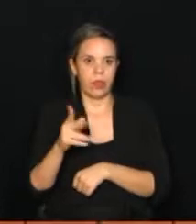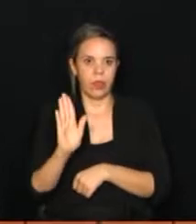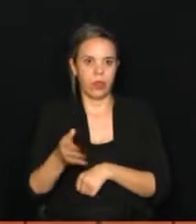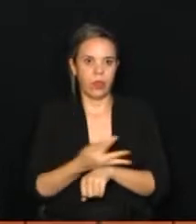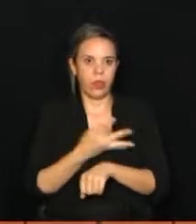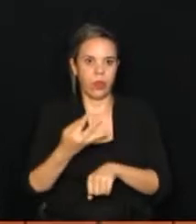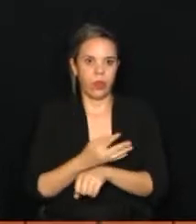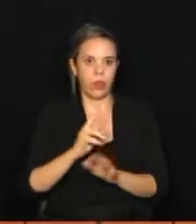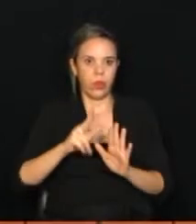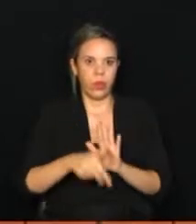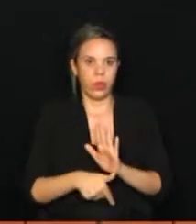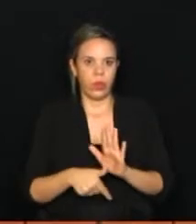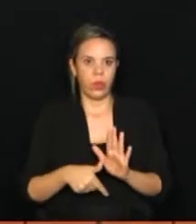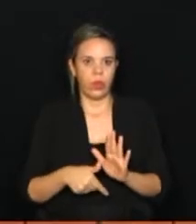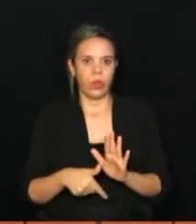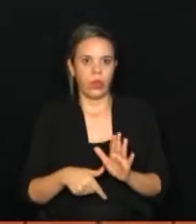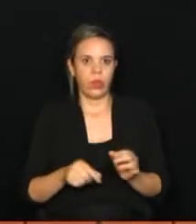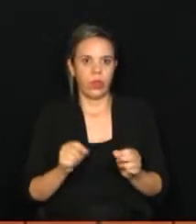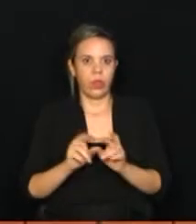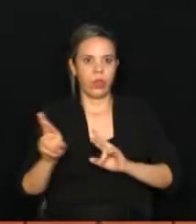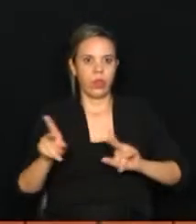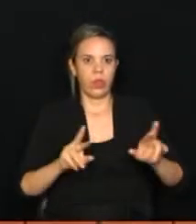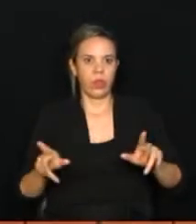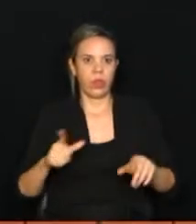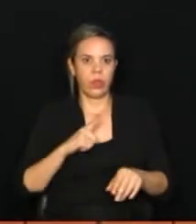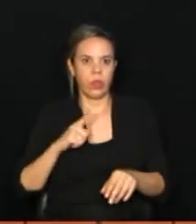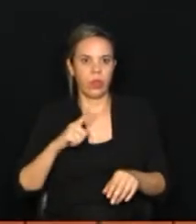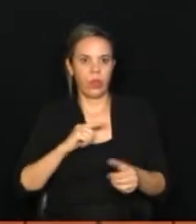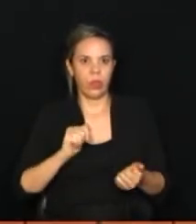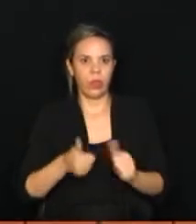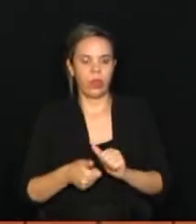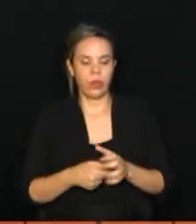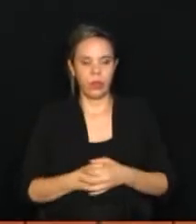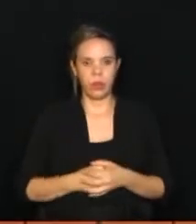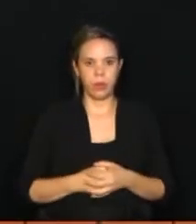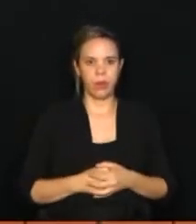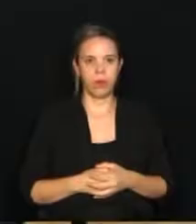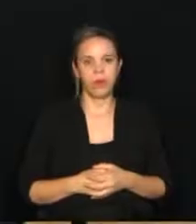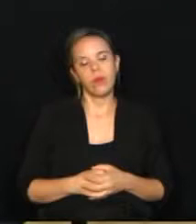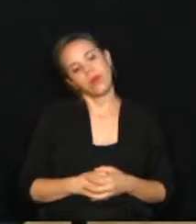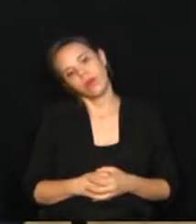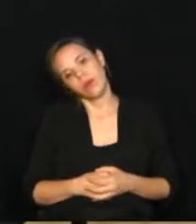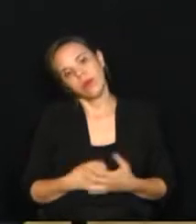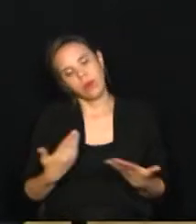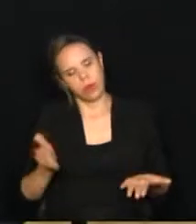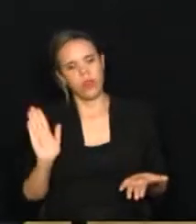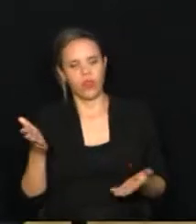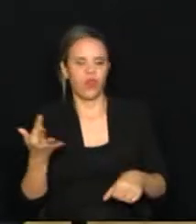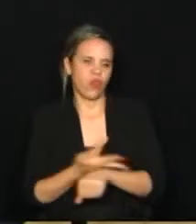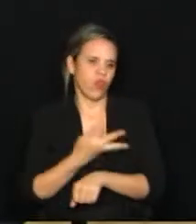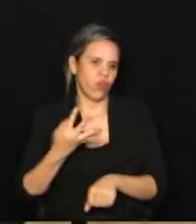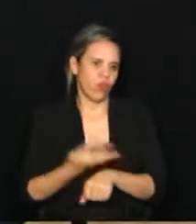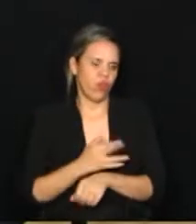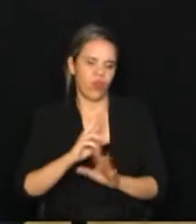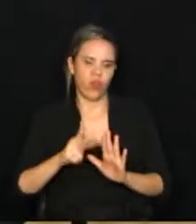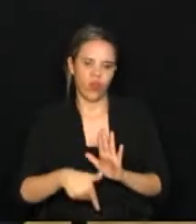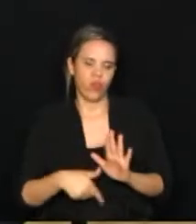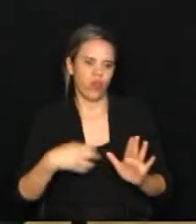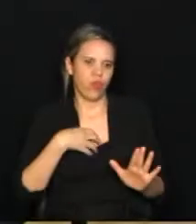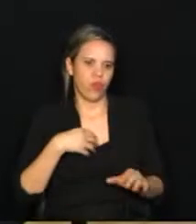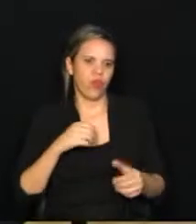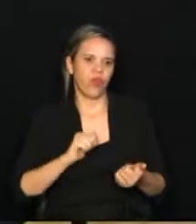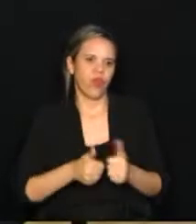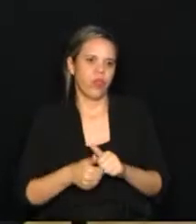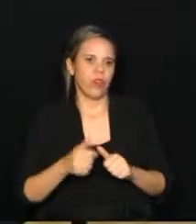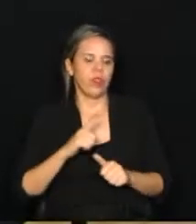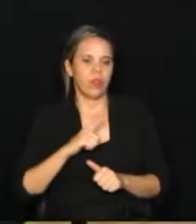por vários estilos e que diferença isso tem para o atleta? Já passei por vários estilos. A